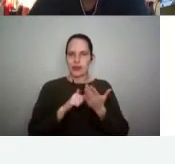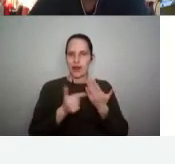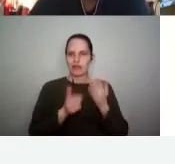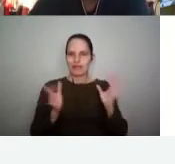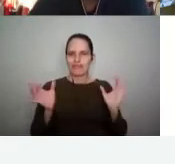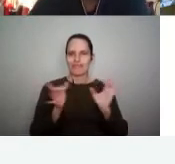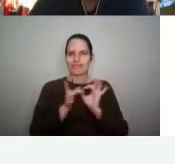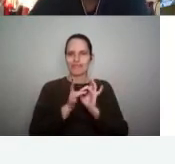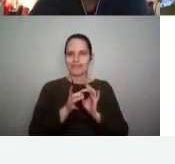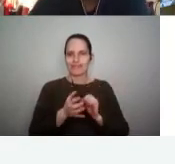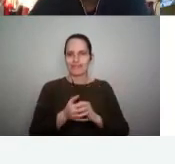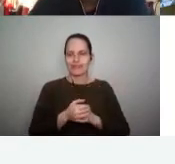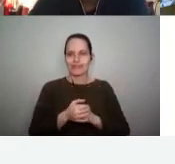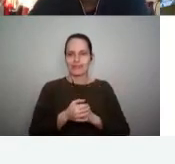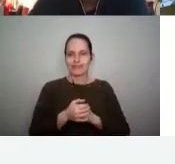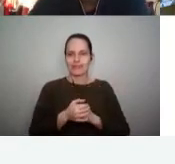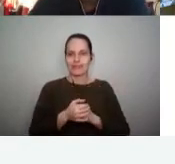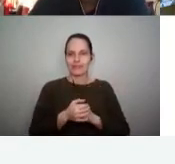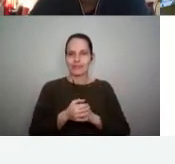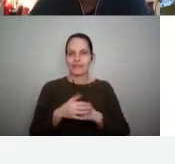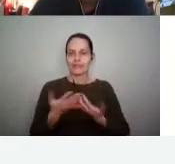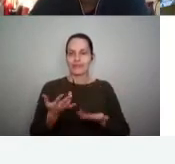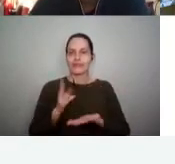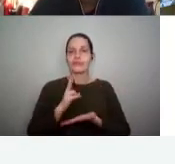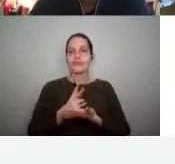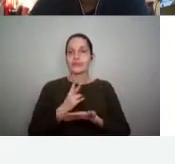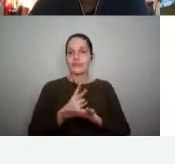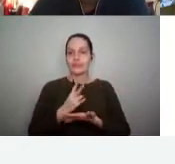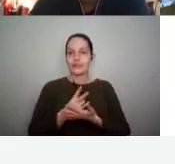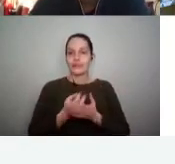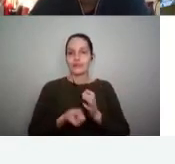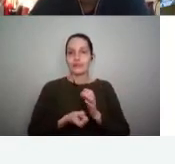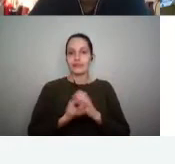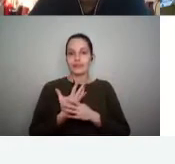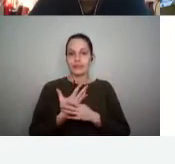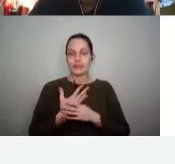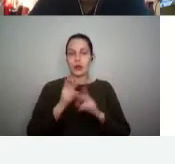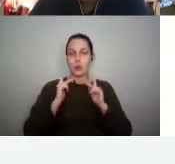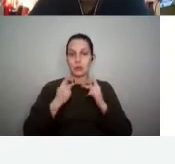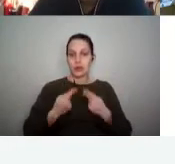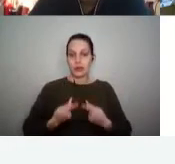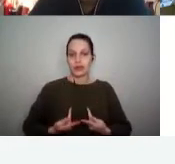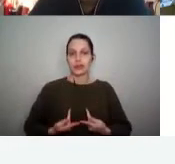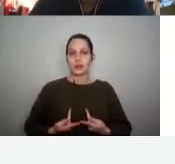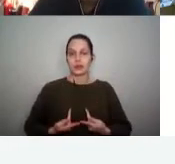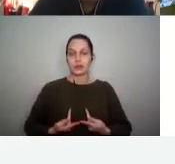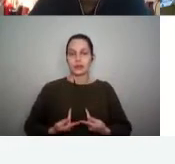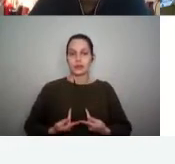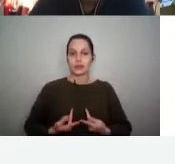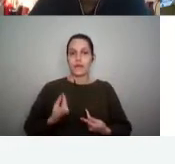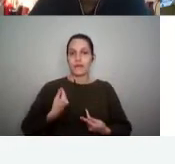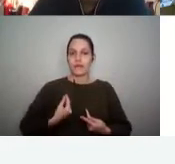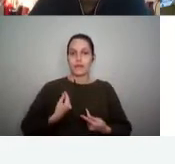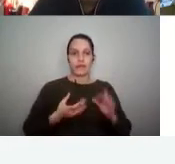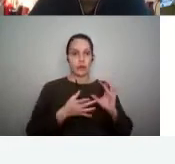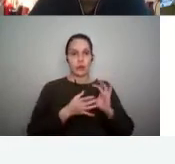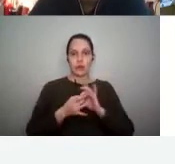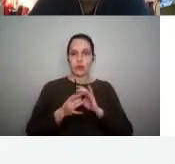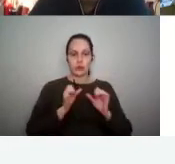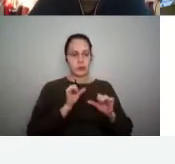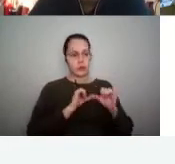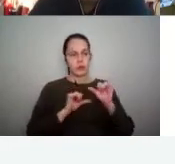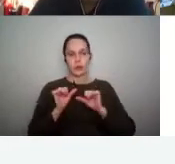se ela é construída cada vez por seres humanos que vivem em contextos em constantes mudanças, né? A aula